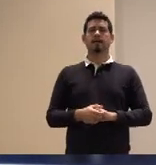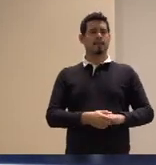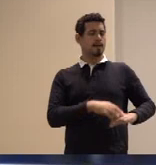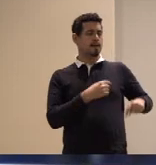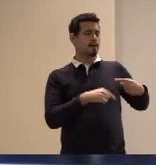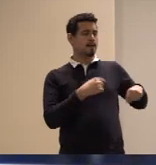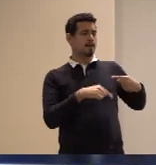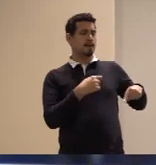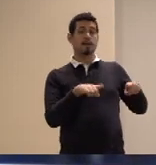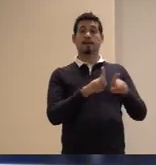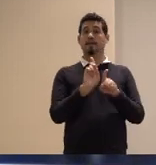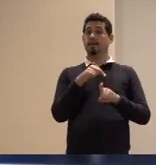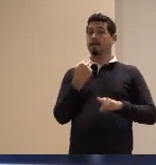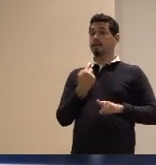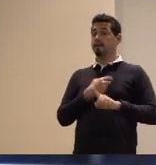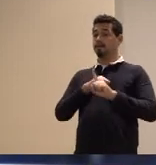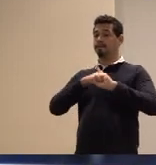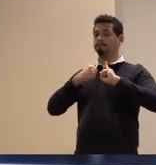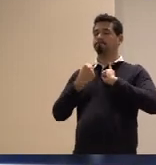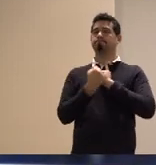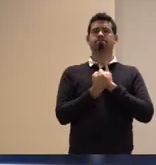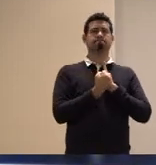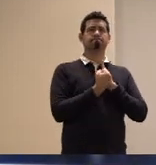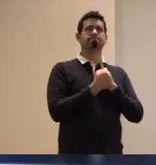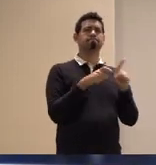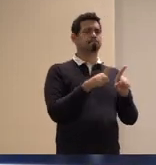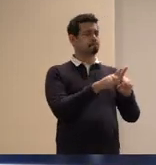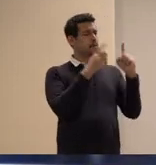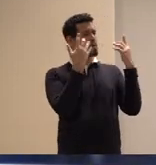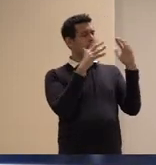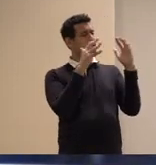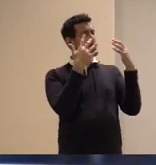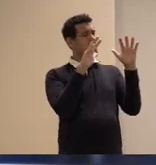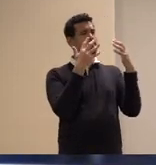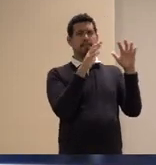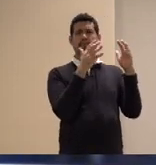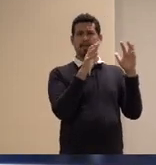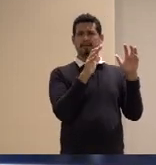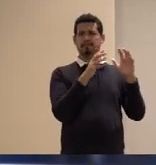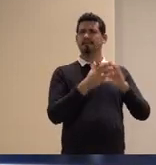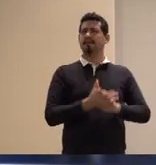discussão para a nossa sociedade. Quero parabenizar aqui a todos os